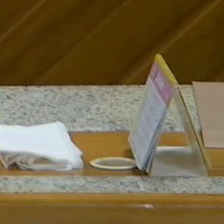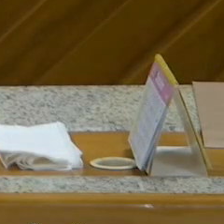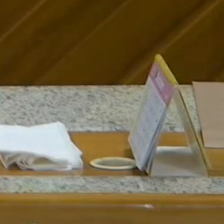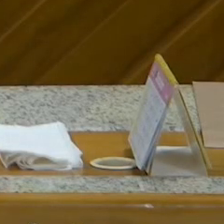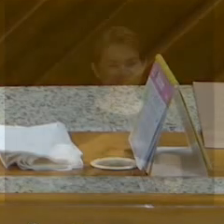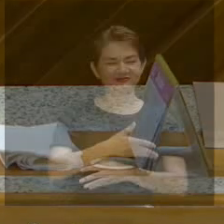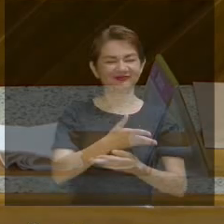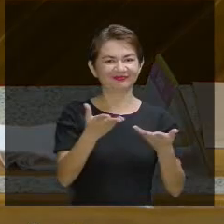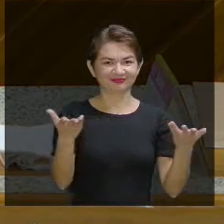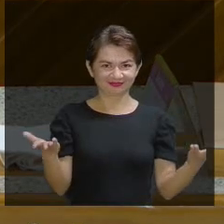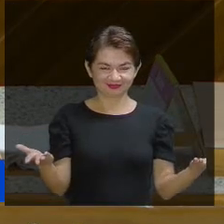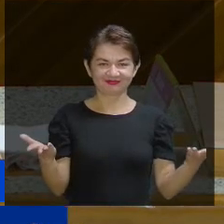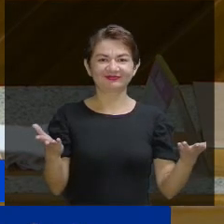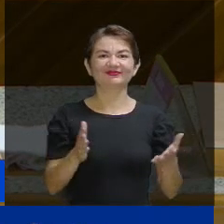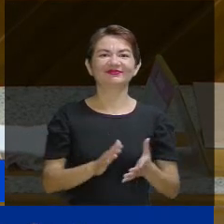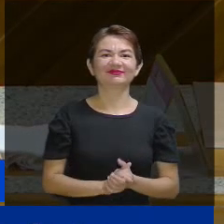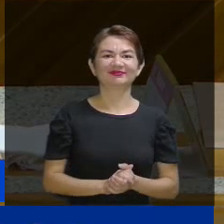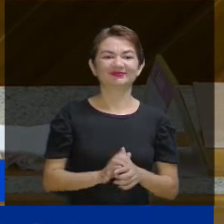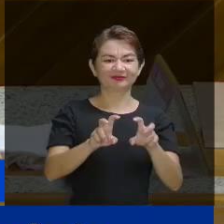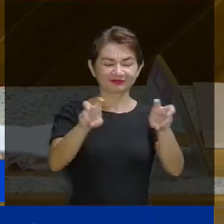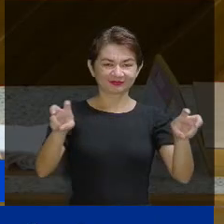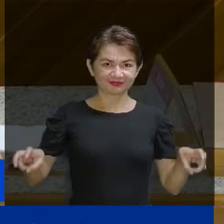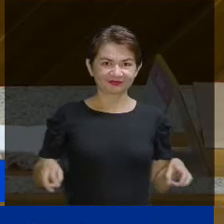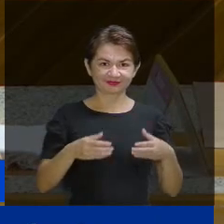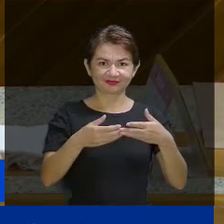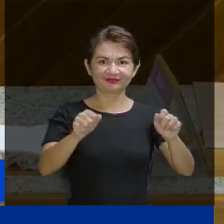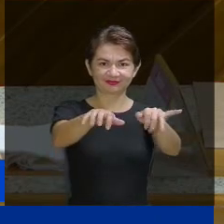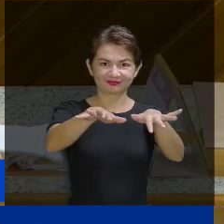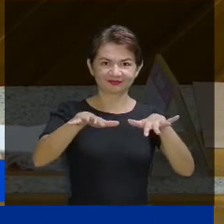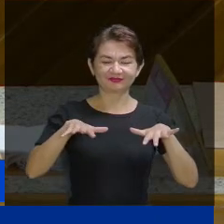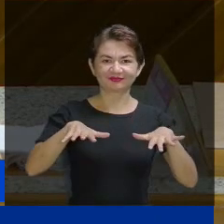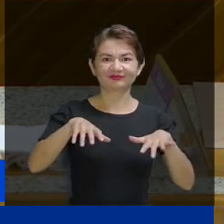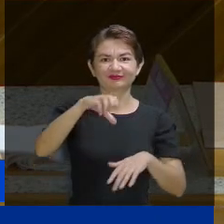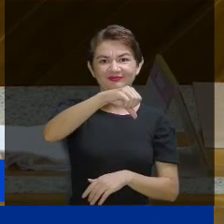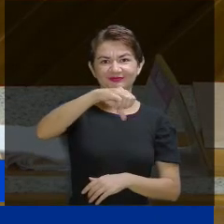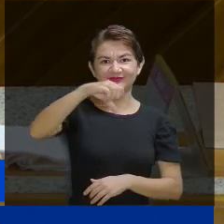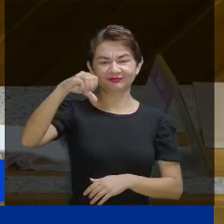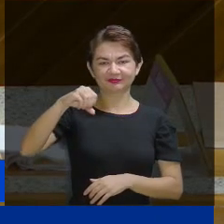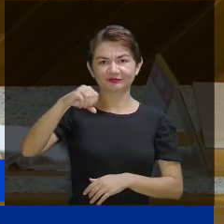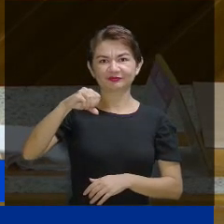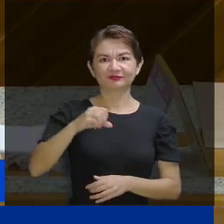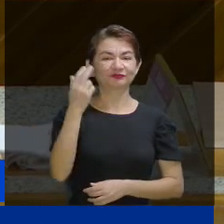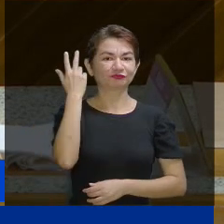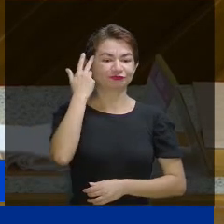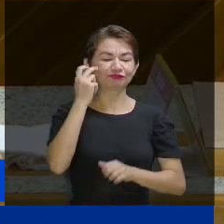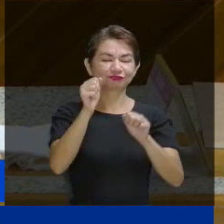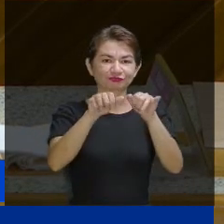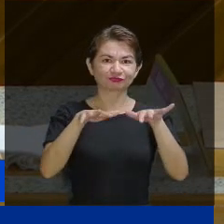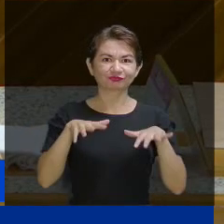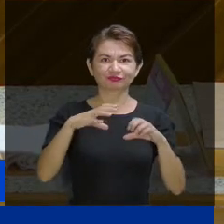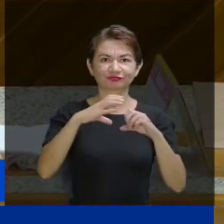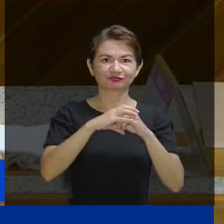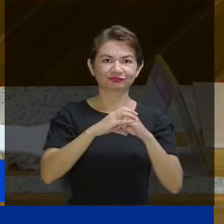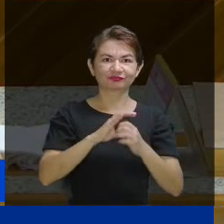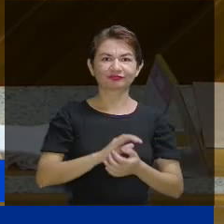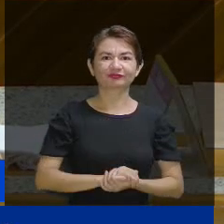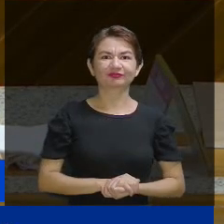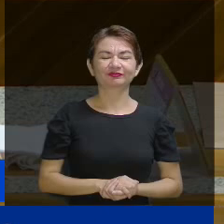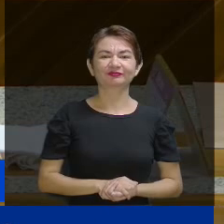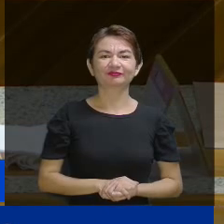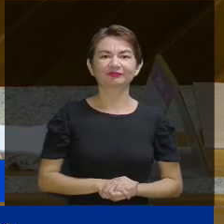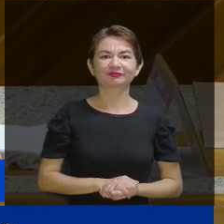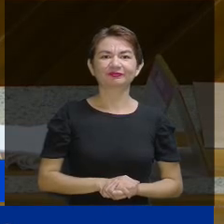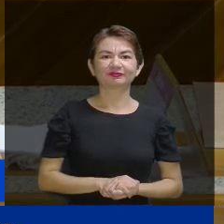Dando boa tarde a todas e todos, havendo quórum, declaro aberta a 99ª sessão ordinária do Tribunal Regional Eleitoral